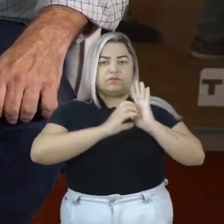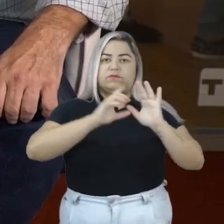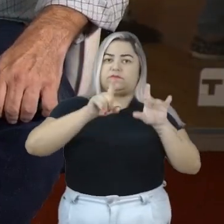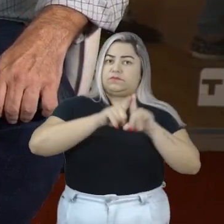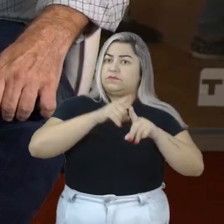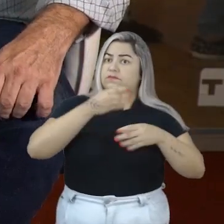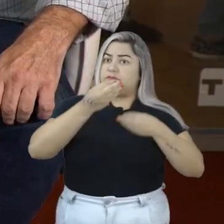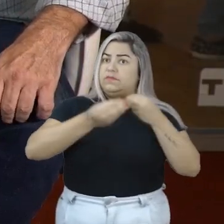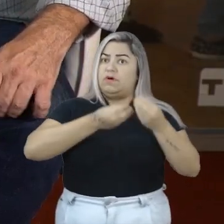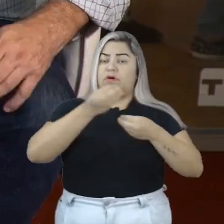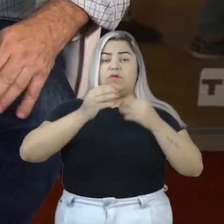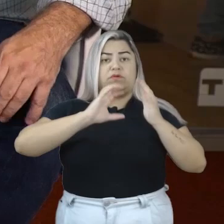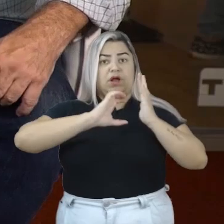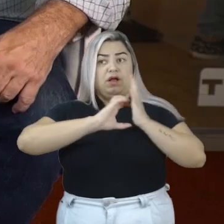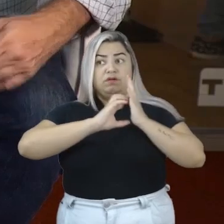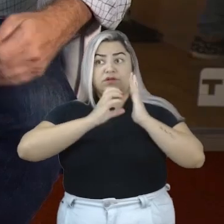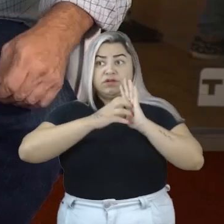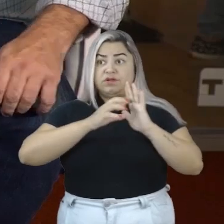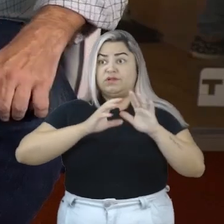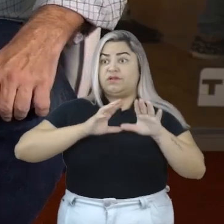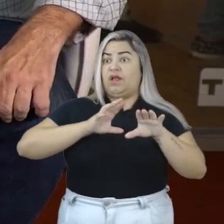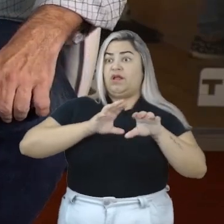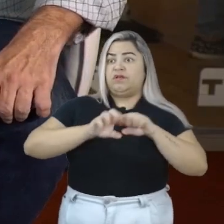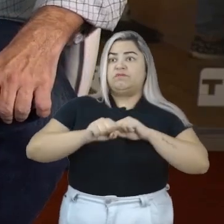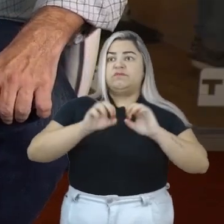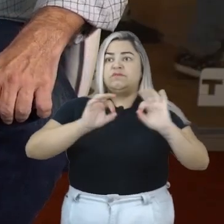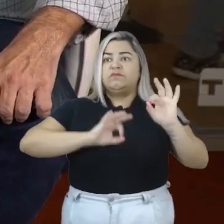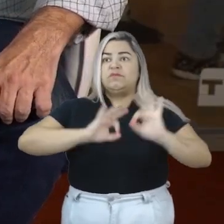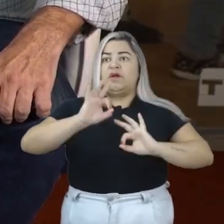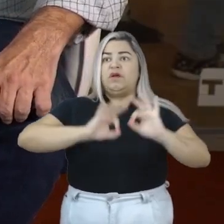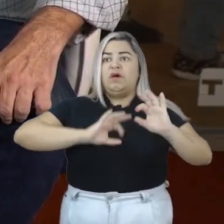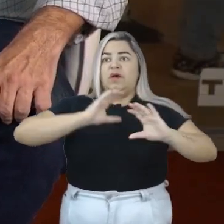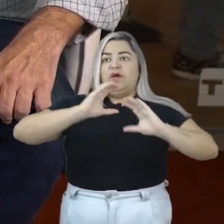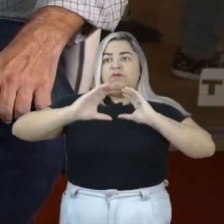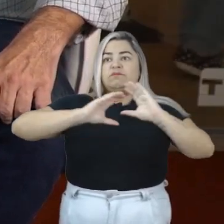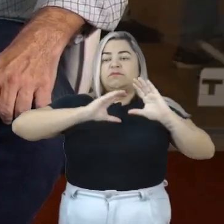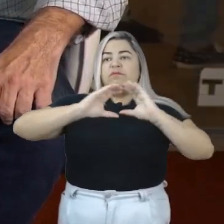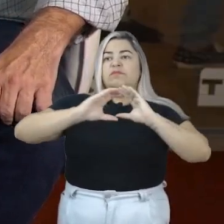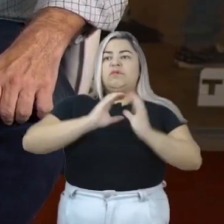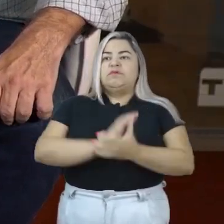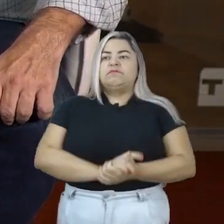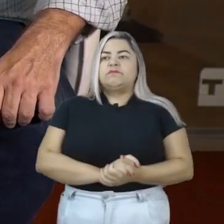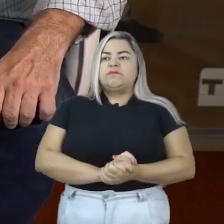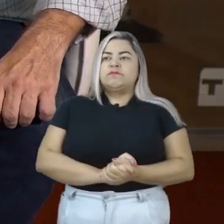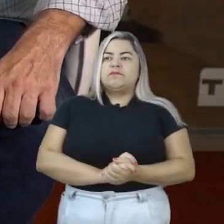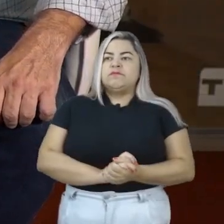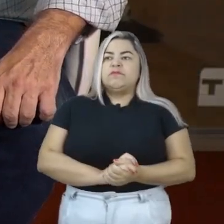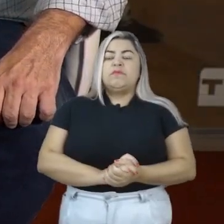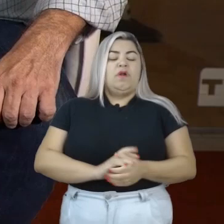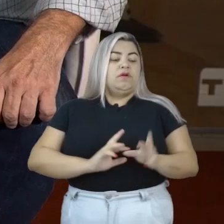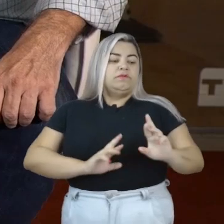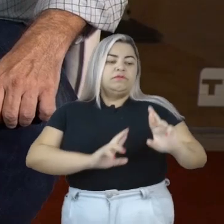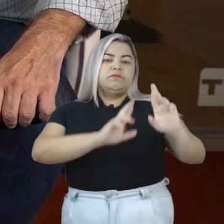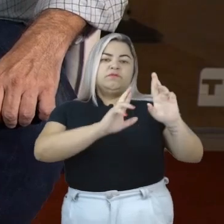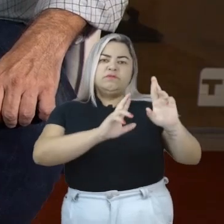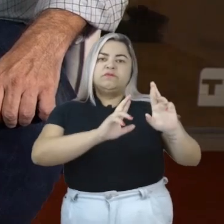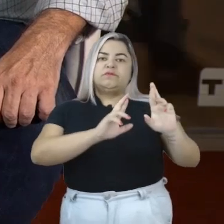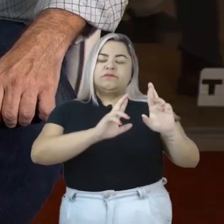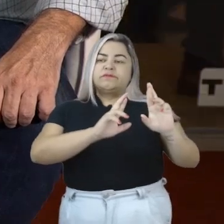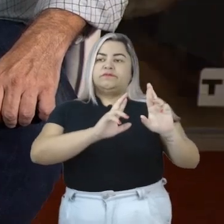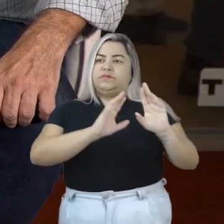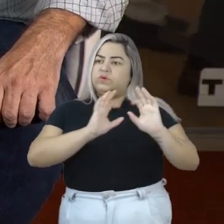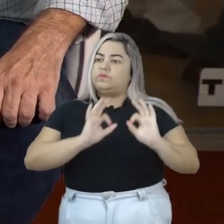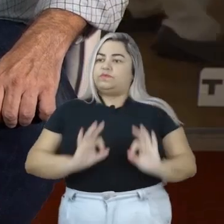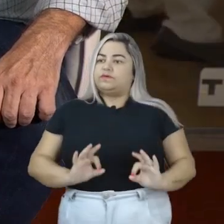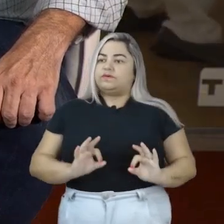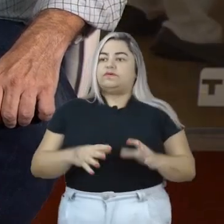como o partido faz formação, se organiza, tem uma política de comunicação. E a minha expectativa é muito positiva. Eu acho que a